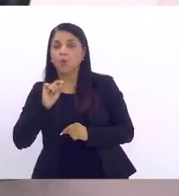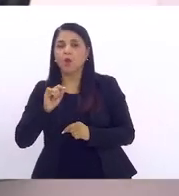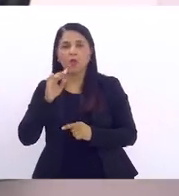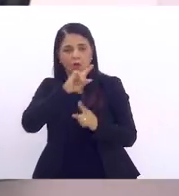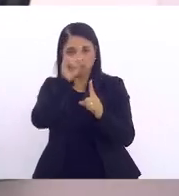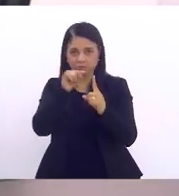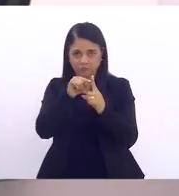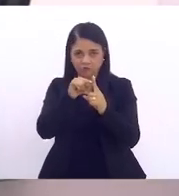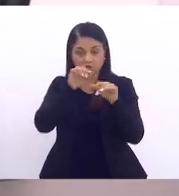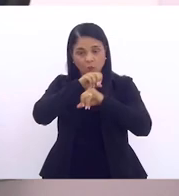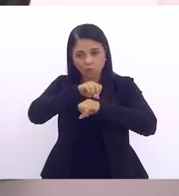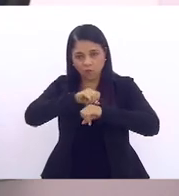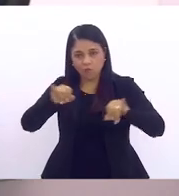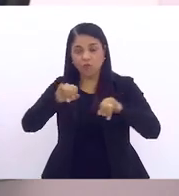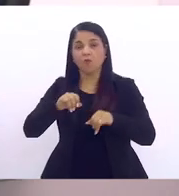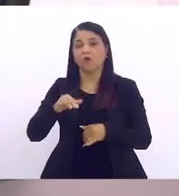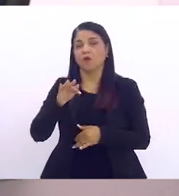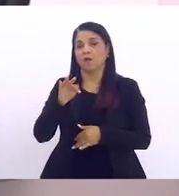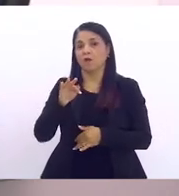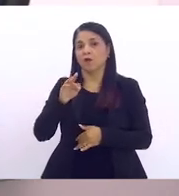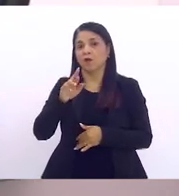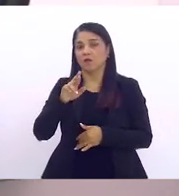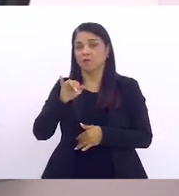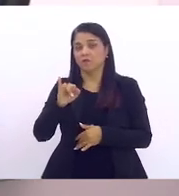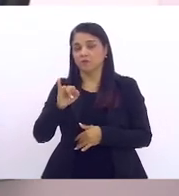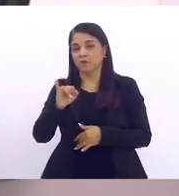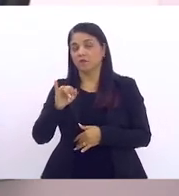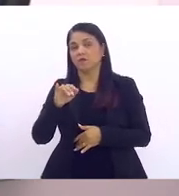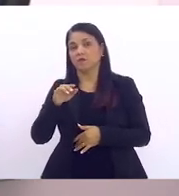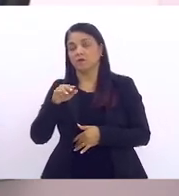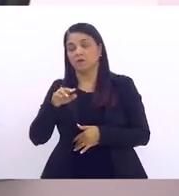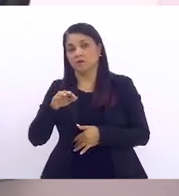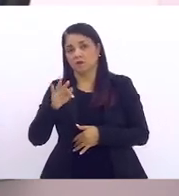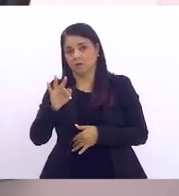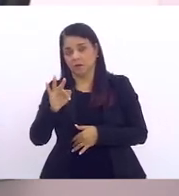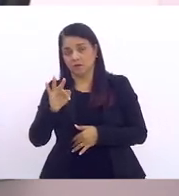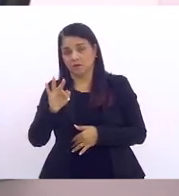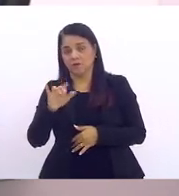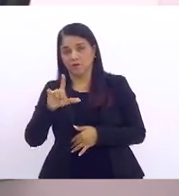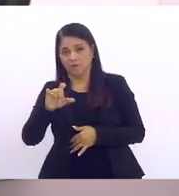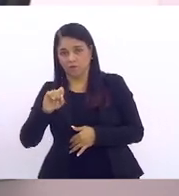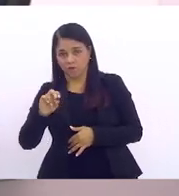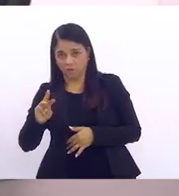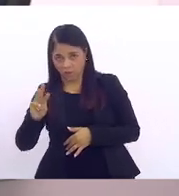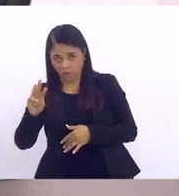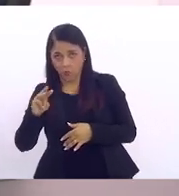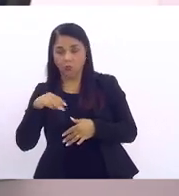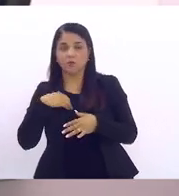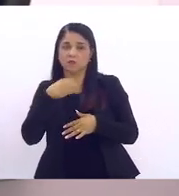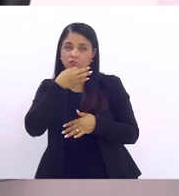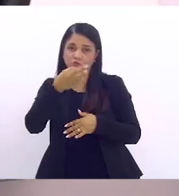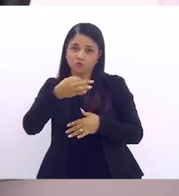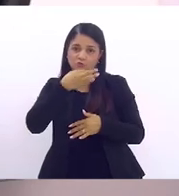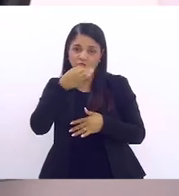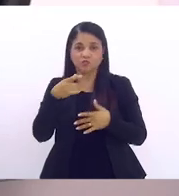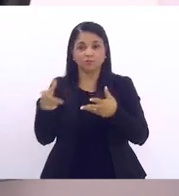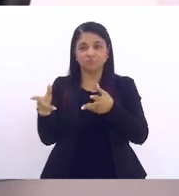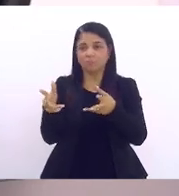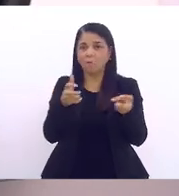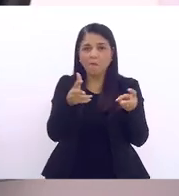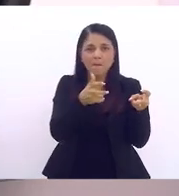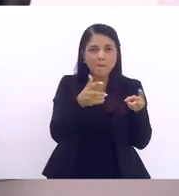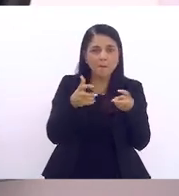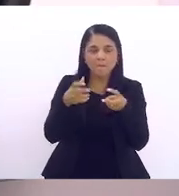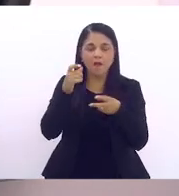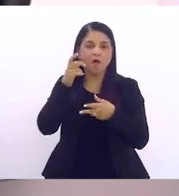para todo mundo o que que é o free Flow que é a primeira que inédito no Brasil e depois a sugestão a gente a gente colher ouvir de vocês o que